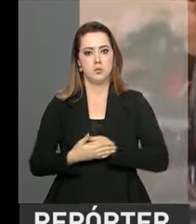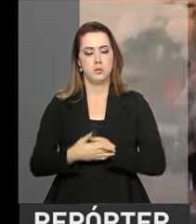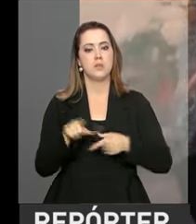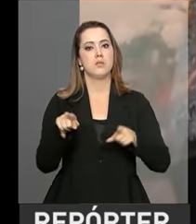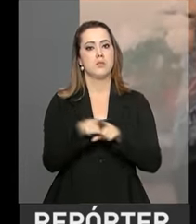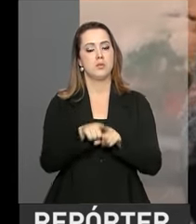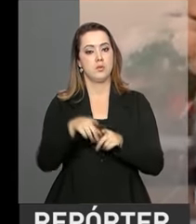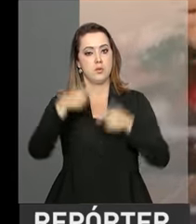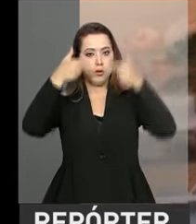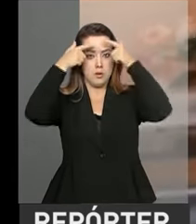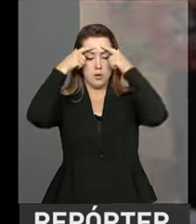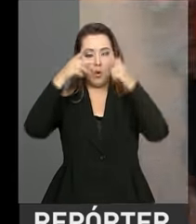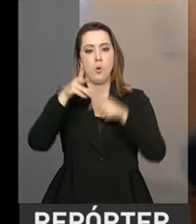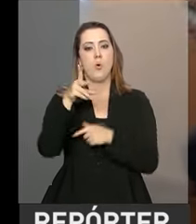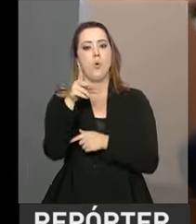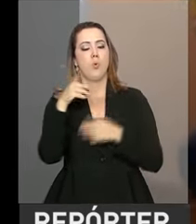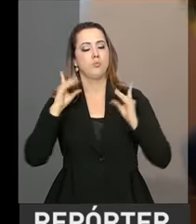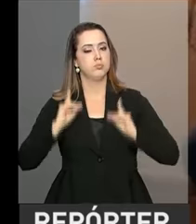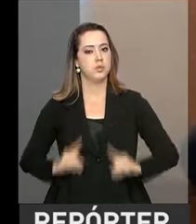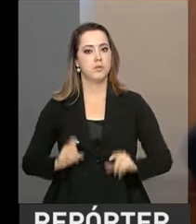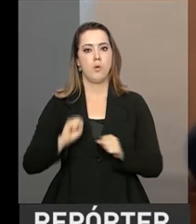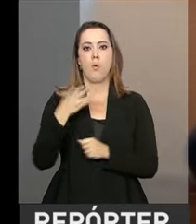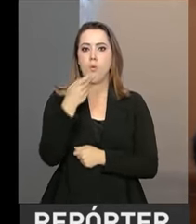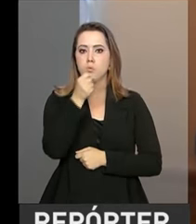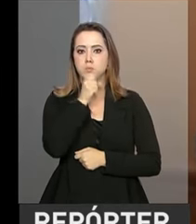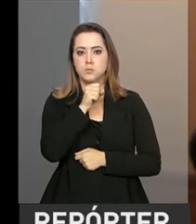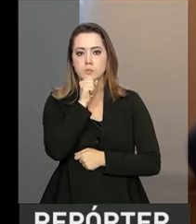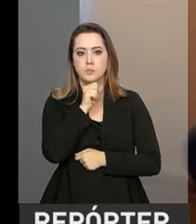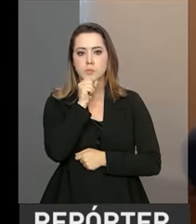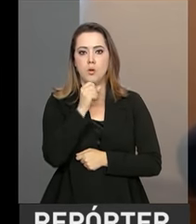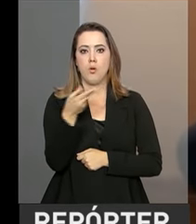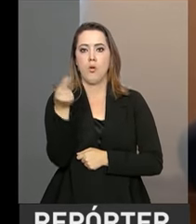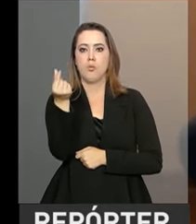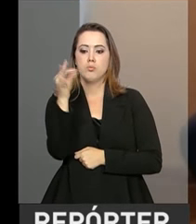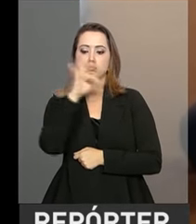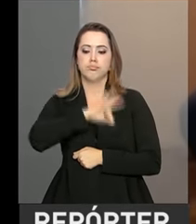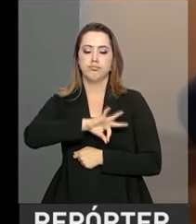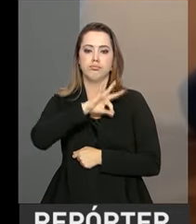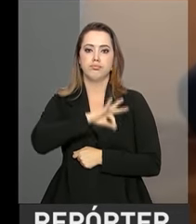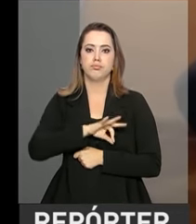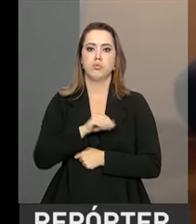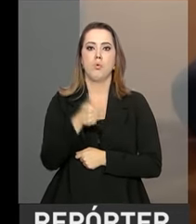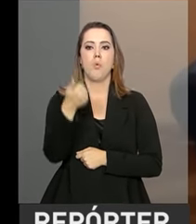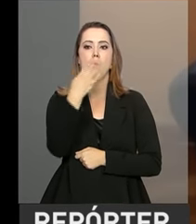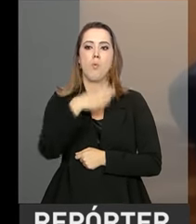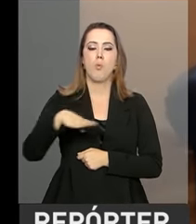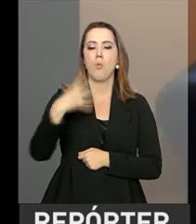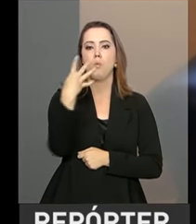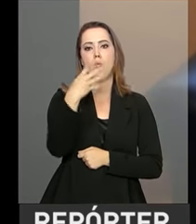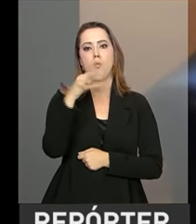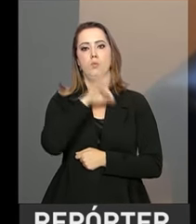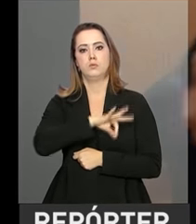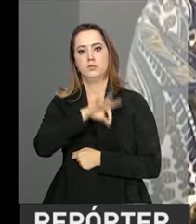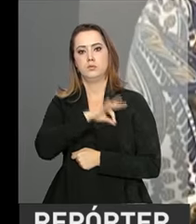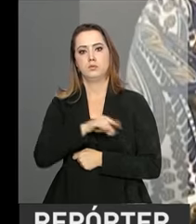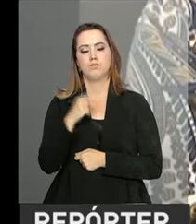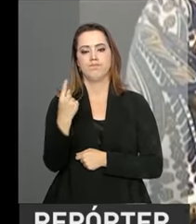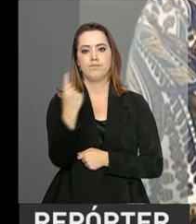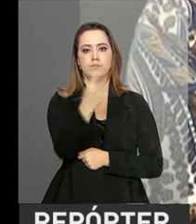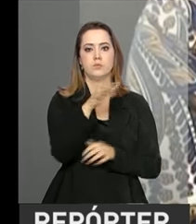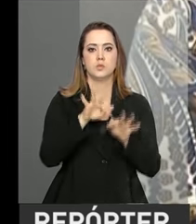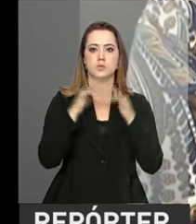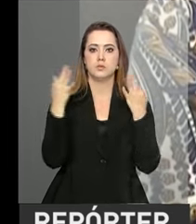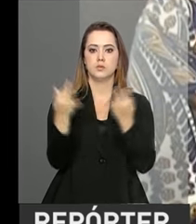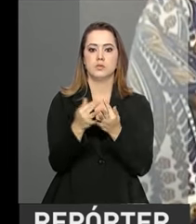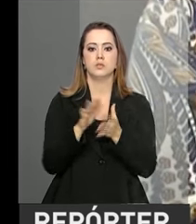microcefalia, pessoas com deficiência e idosos que tenham renda inferior a 1/4 de salário mínimo por pessoa da família. Pelo